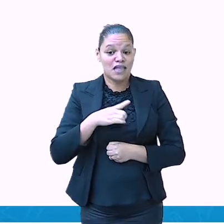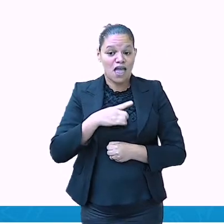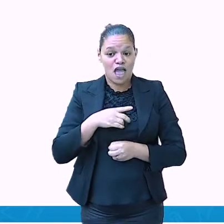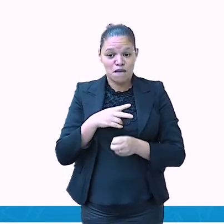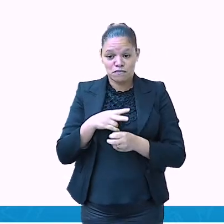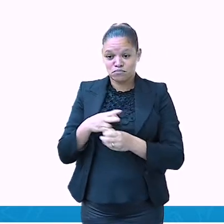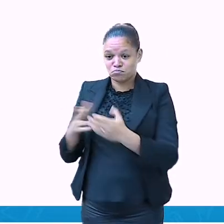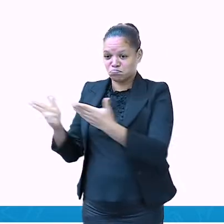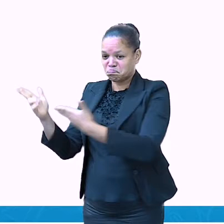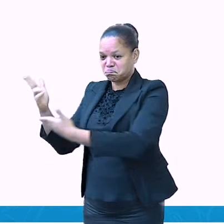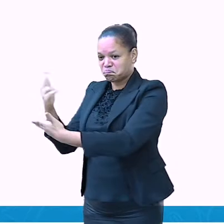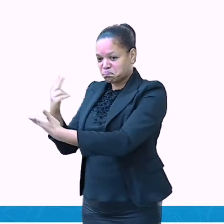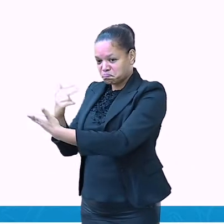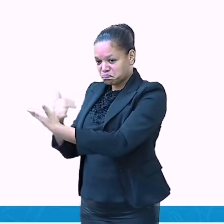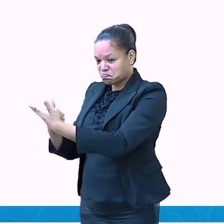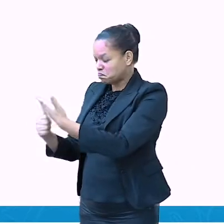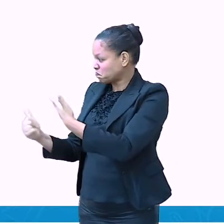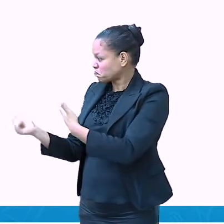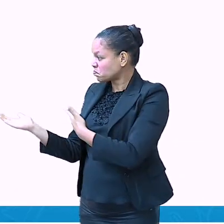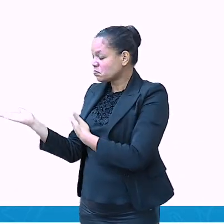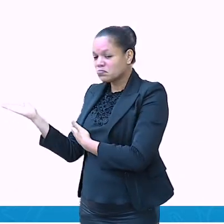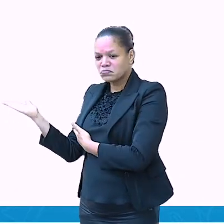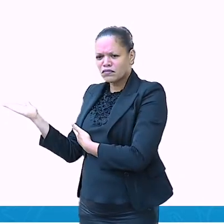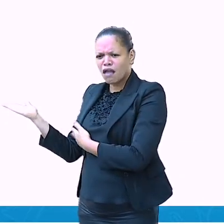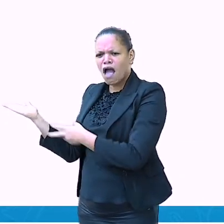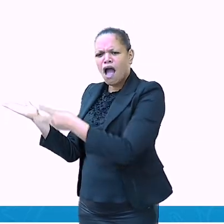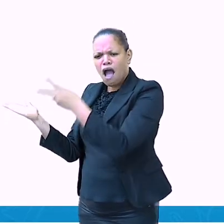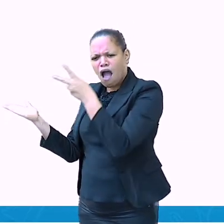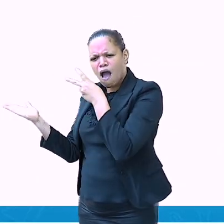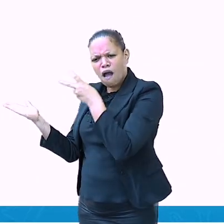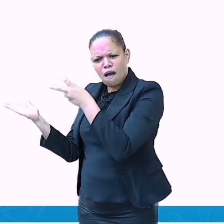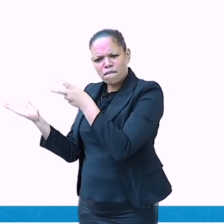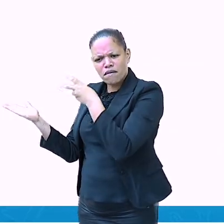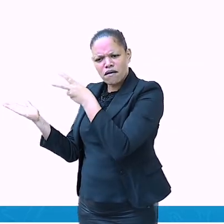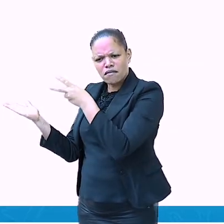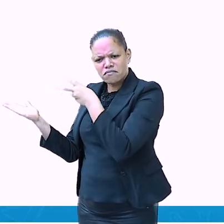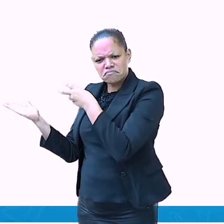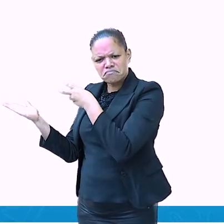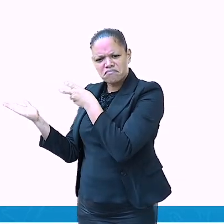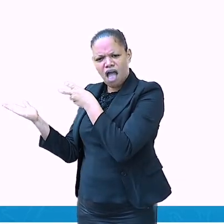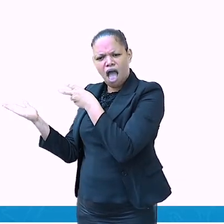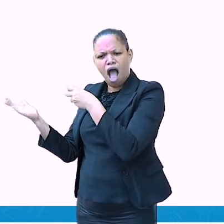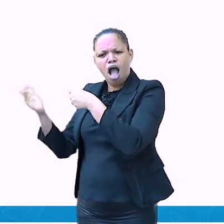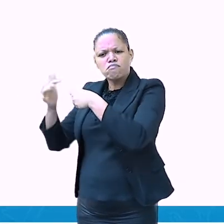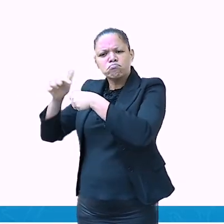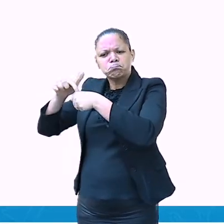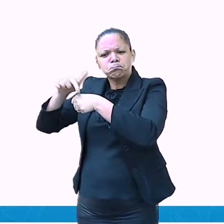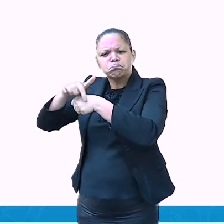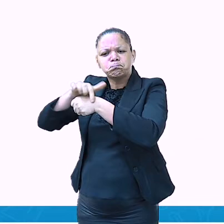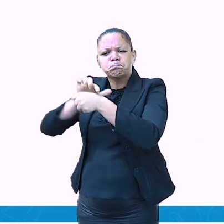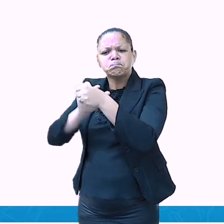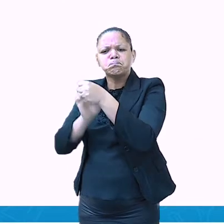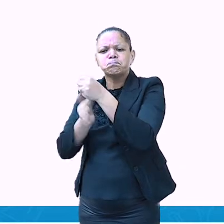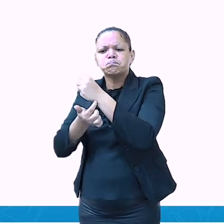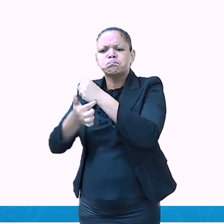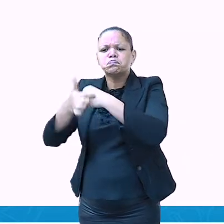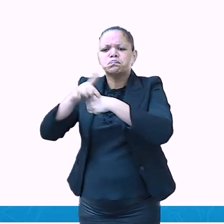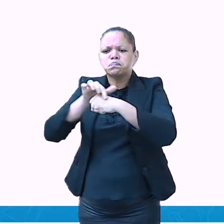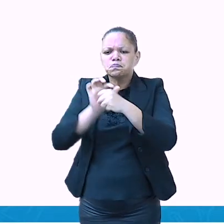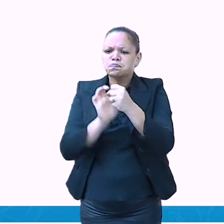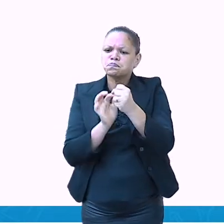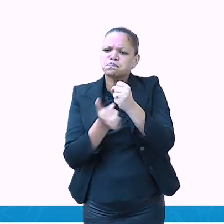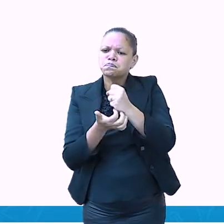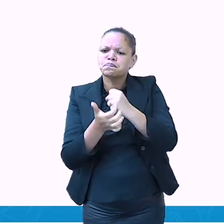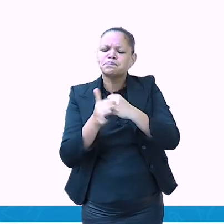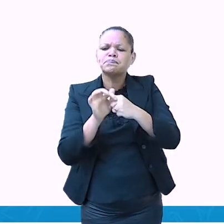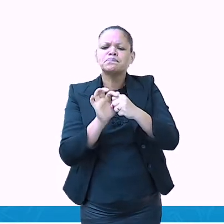melhoradas. Você percebe, tá vendo? Parece assim um tanto de pedacinhos juntos. E nesses pedacinhos